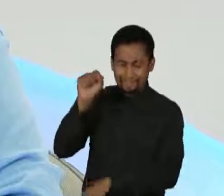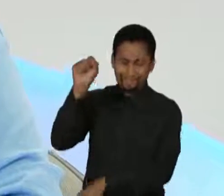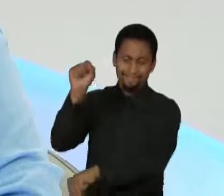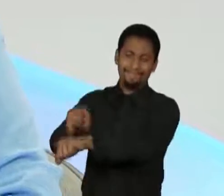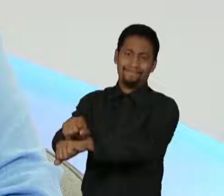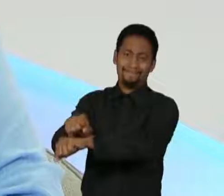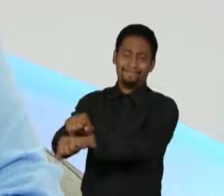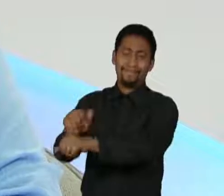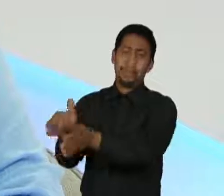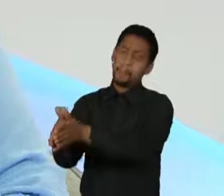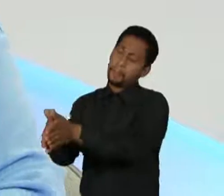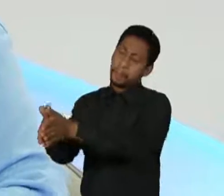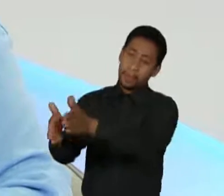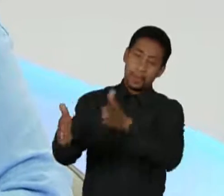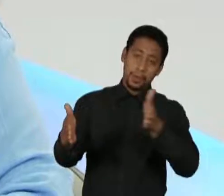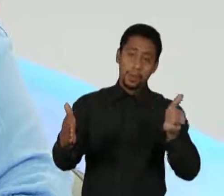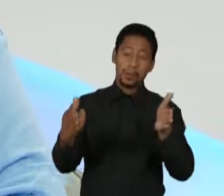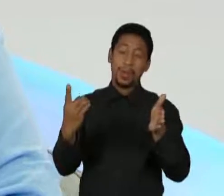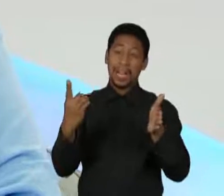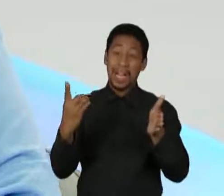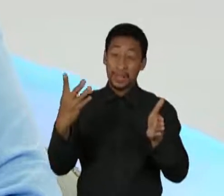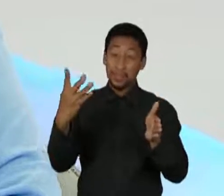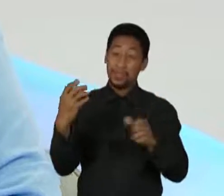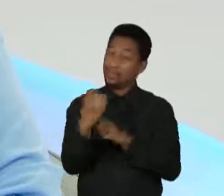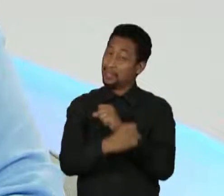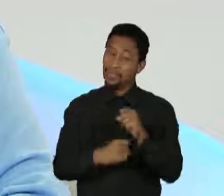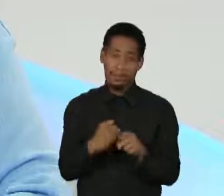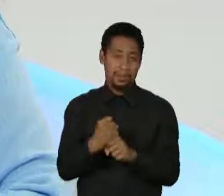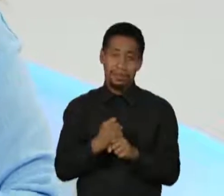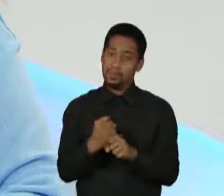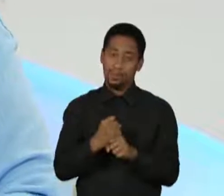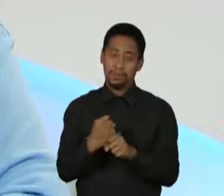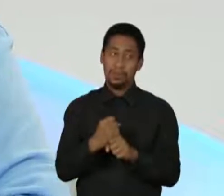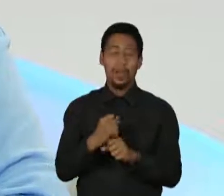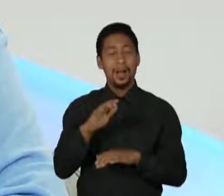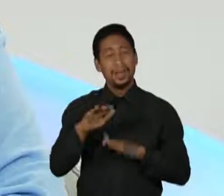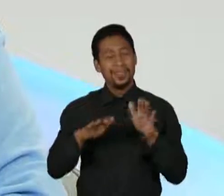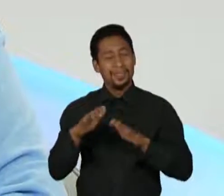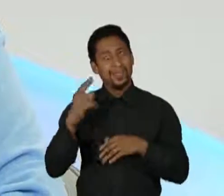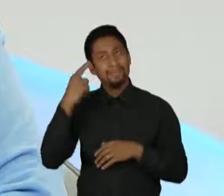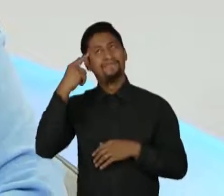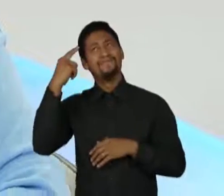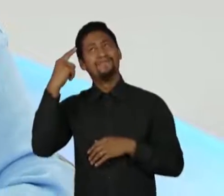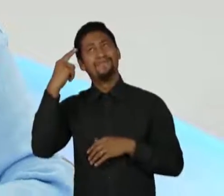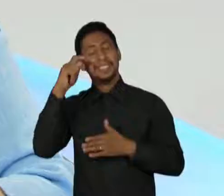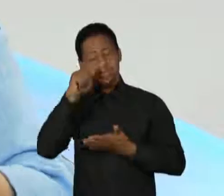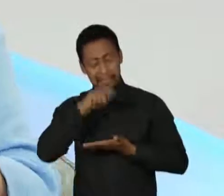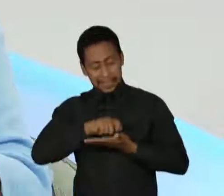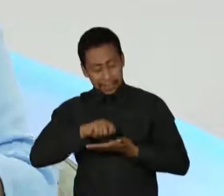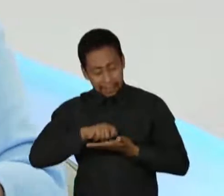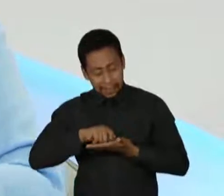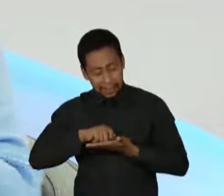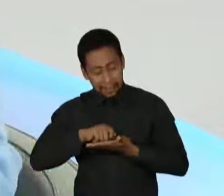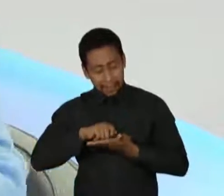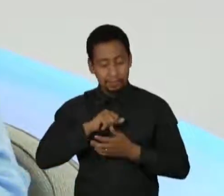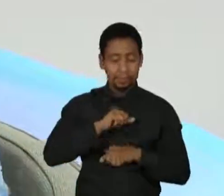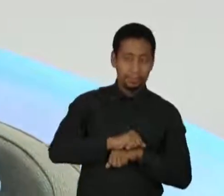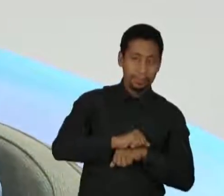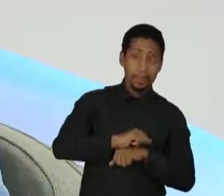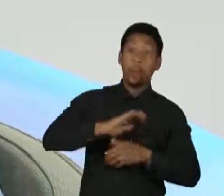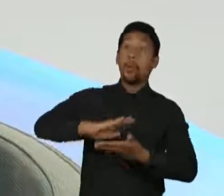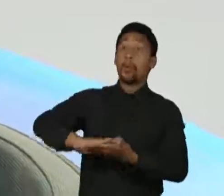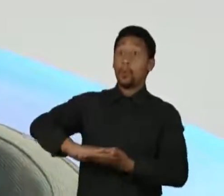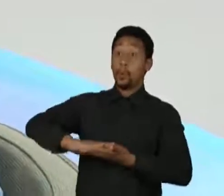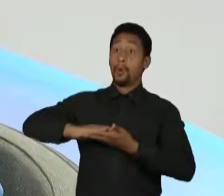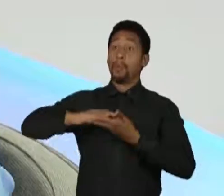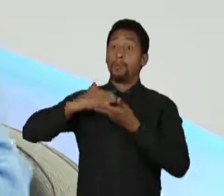escrever de vez em quando aquilo vinha eh de vez em quando eu anotava alguma coisa mas eu não abri mais o computador formalmente